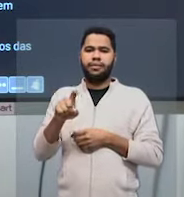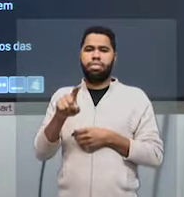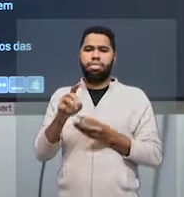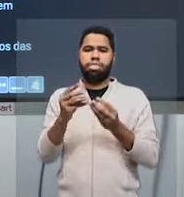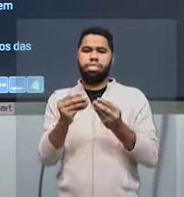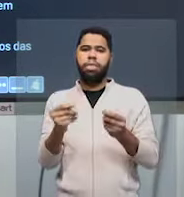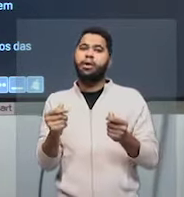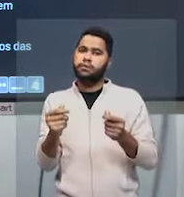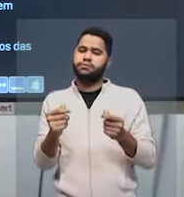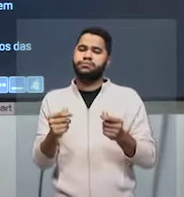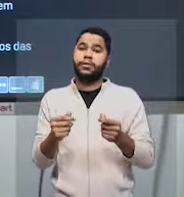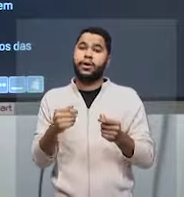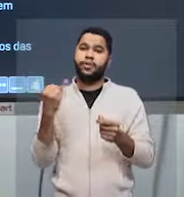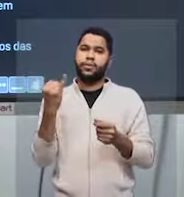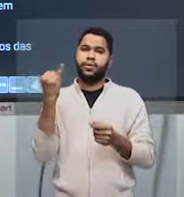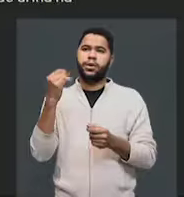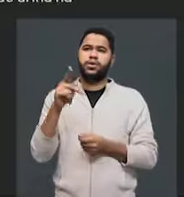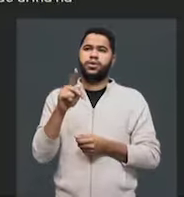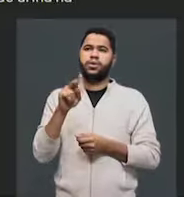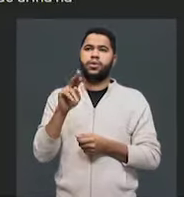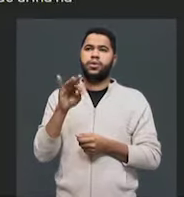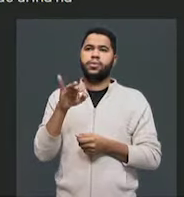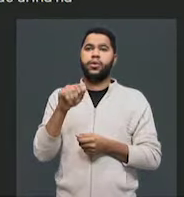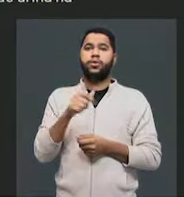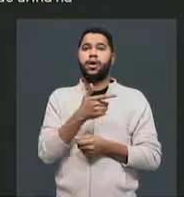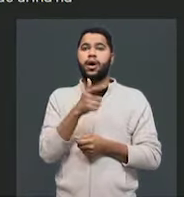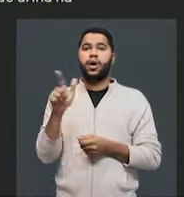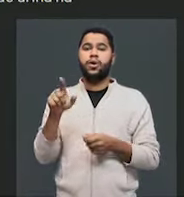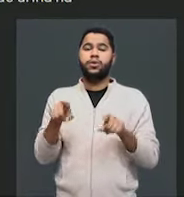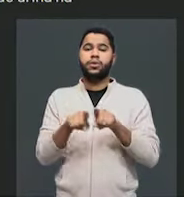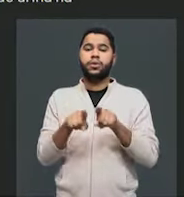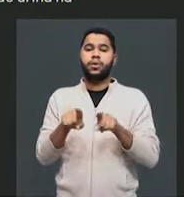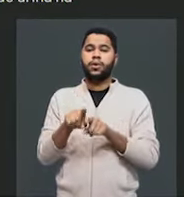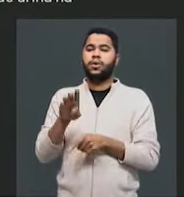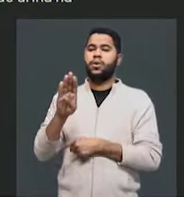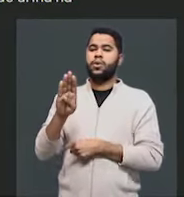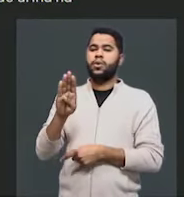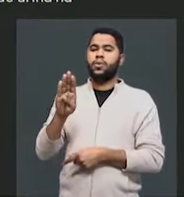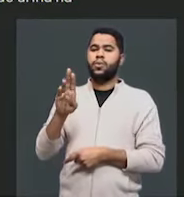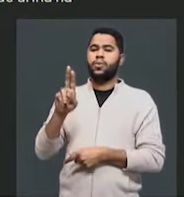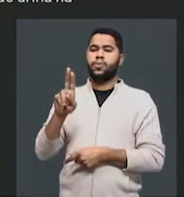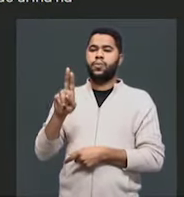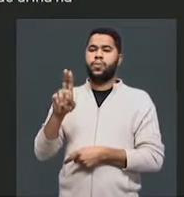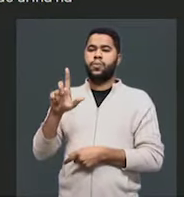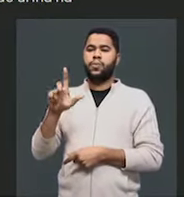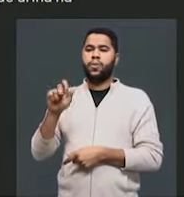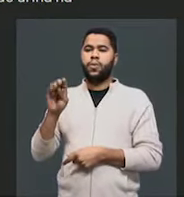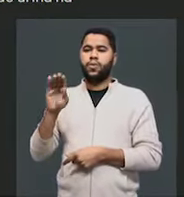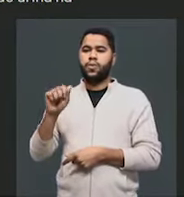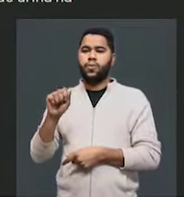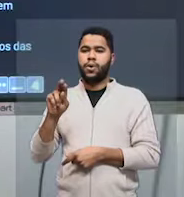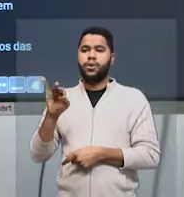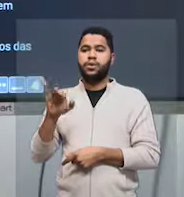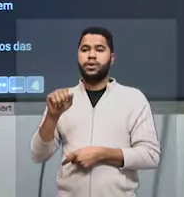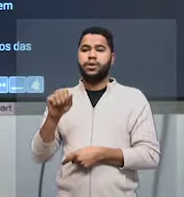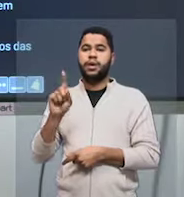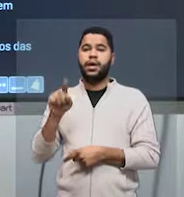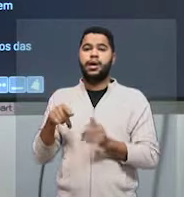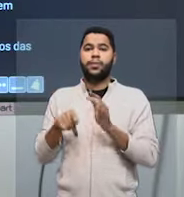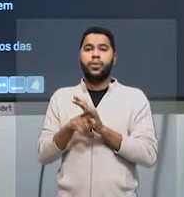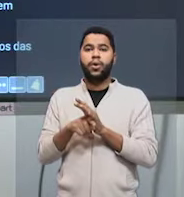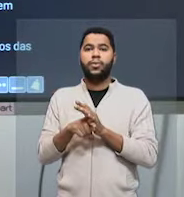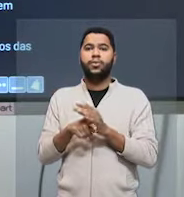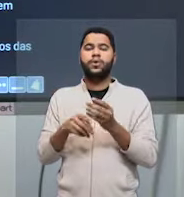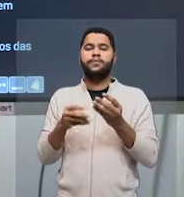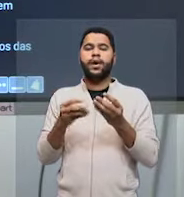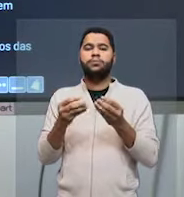isso é importante aí na próstata. E a outra glândula é a bulbo uretral, menorzinha, que vai receber um líquido